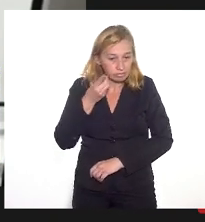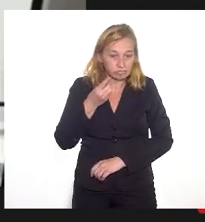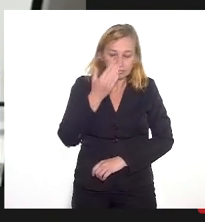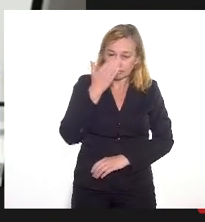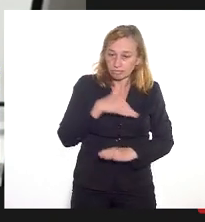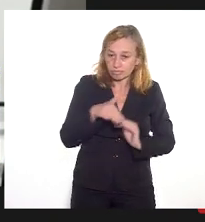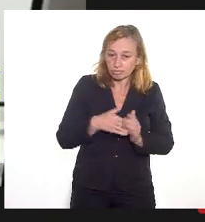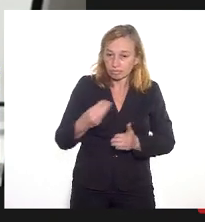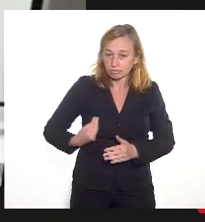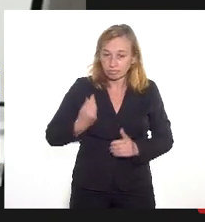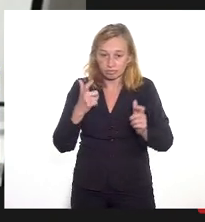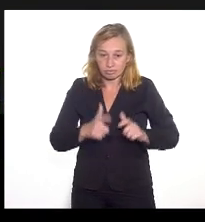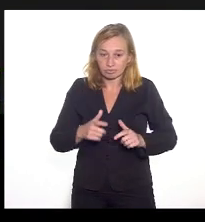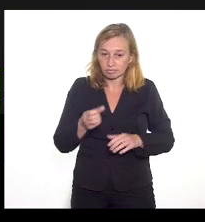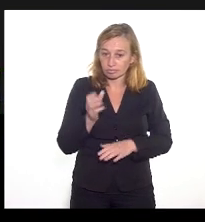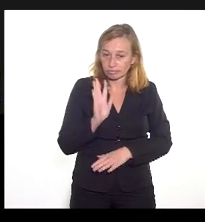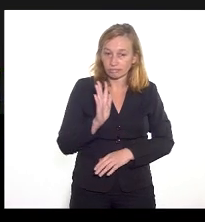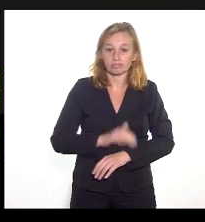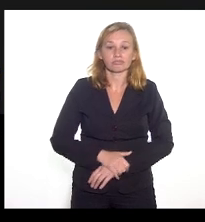estão participando, e bola para frente.